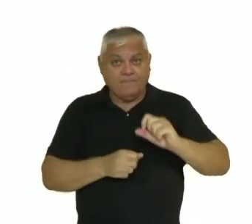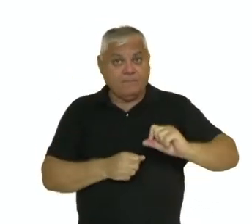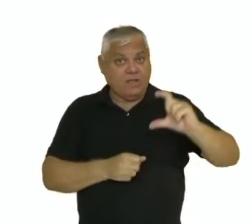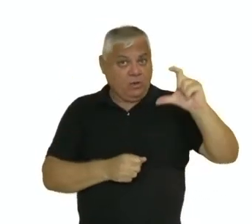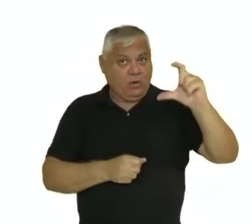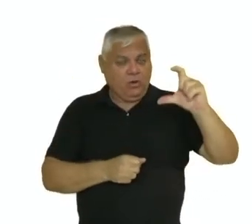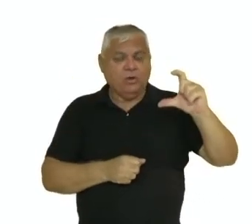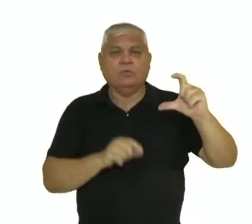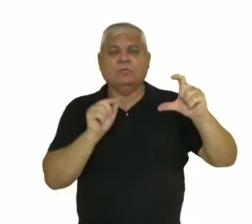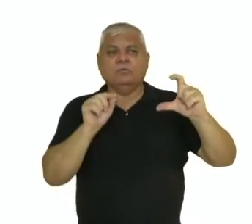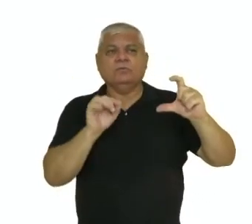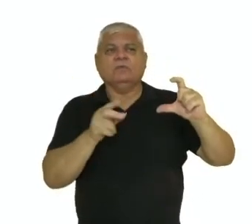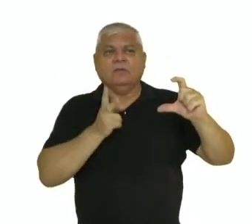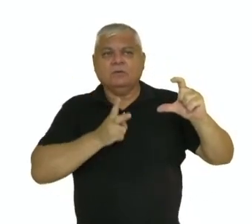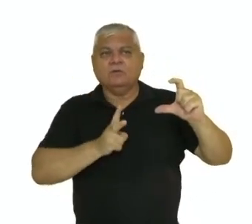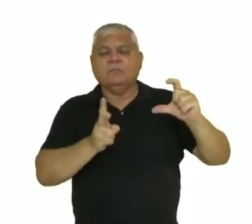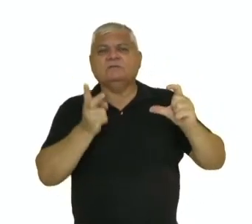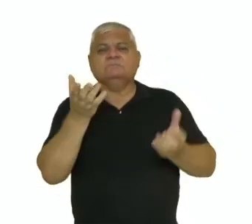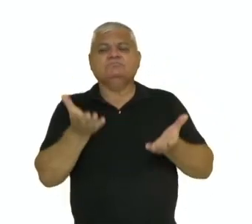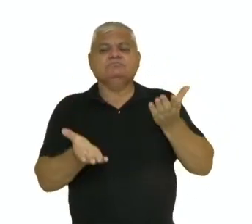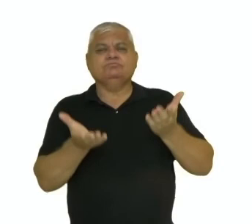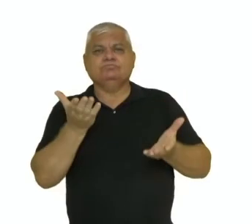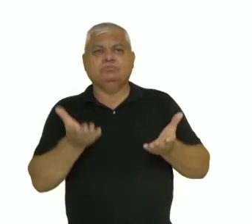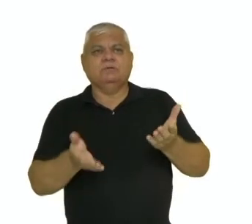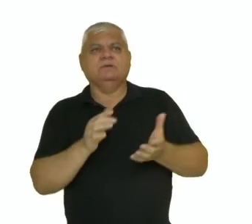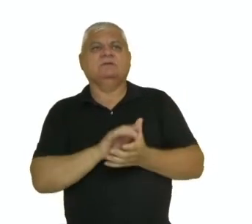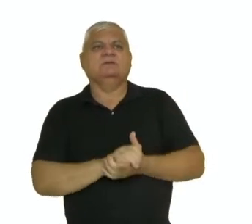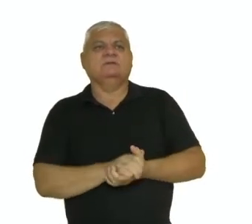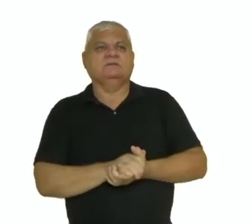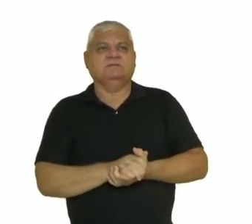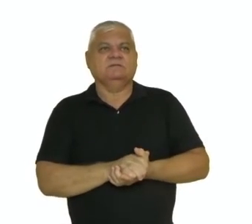valor, por isso iniciamos o balanceamento por ele.